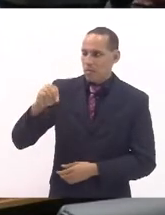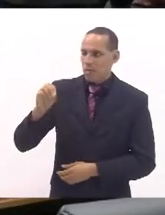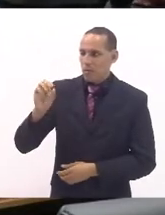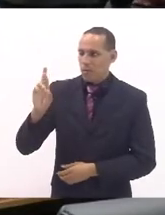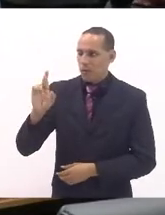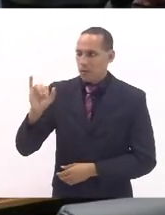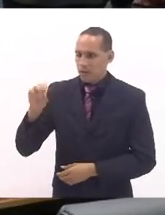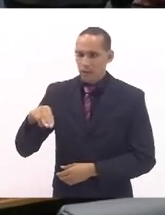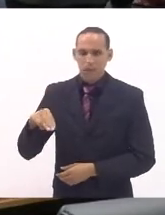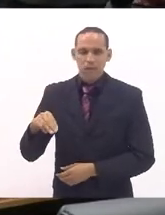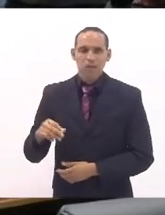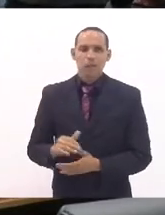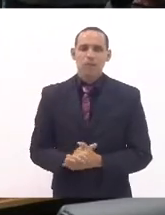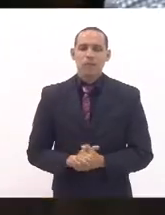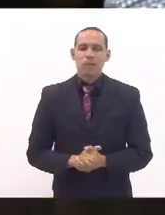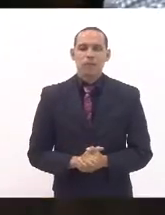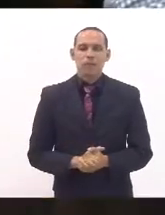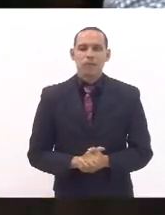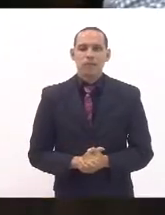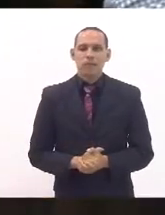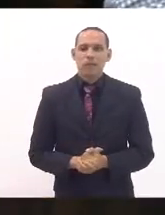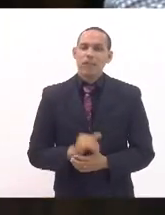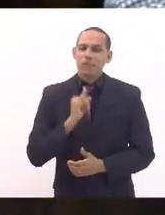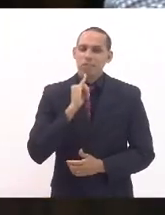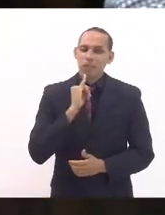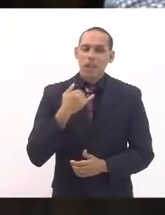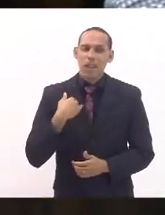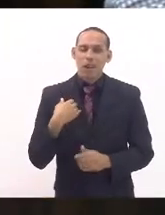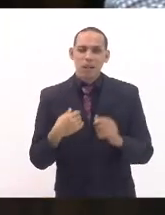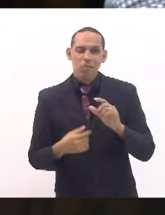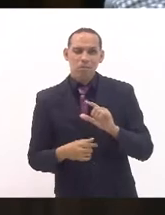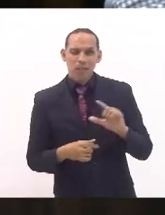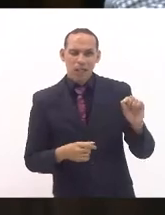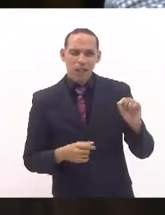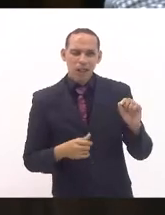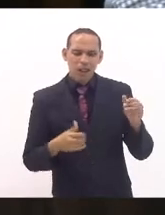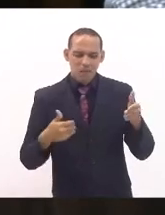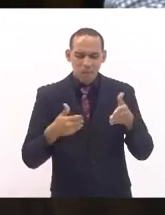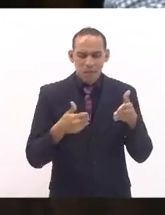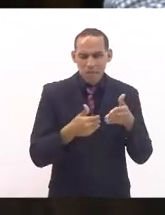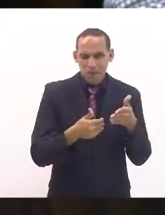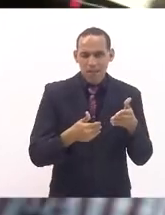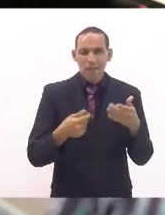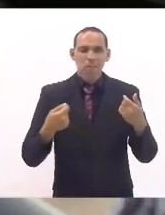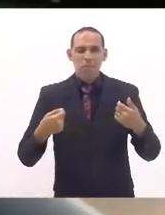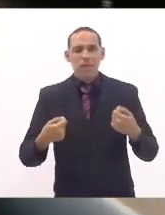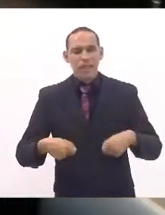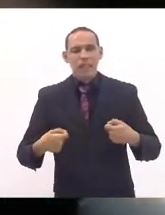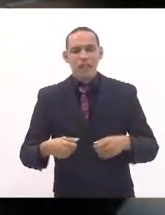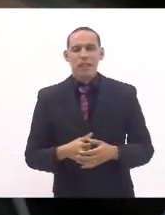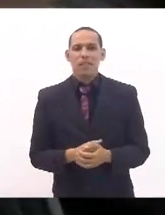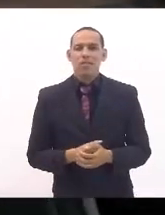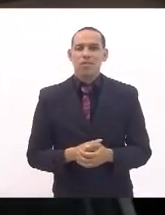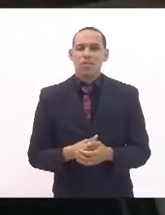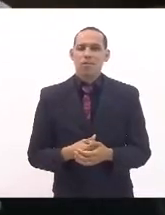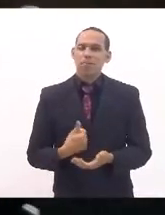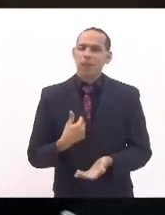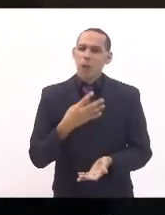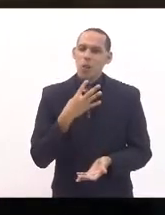Pode ir lá, presidente. Eu, infelizmente, vou ter que deixar vocês daqui a pouco. E eu já